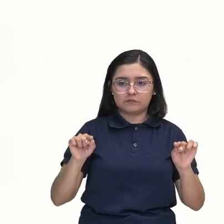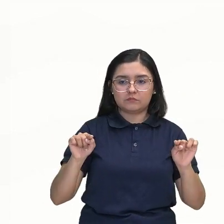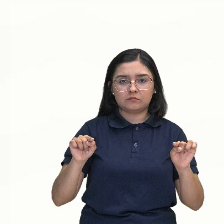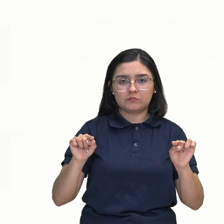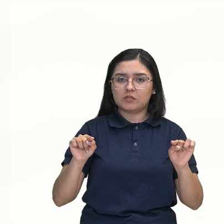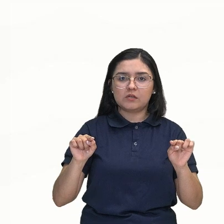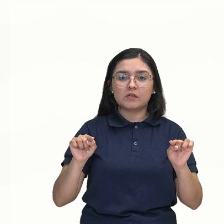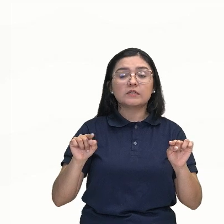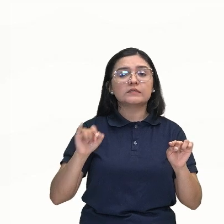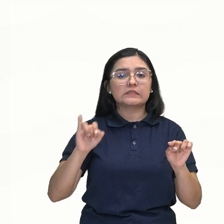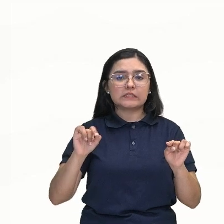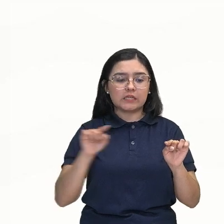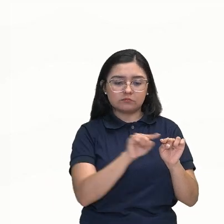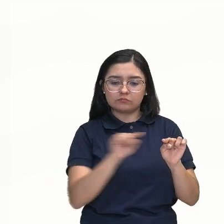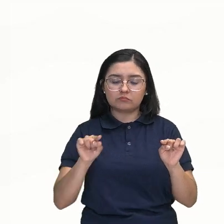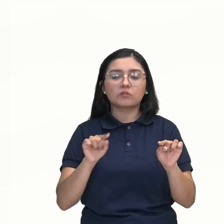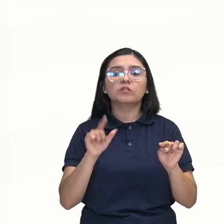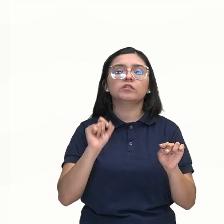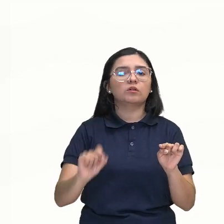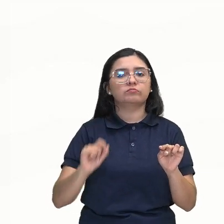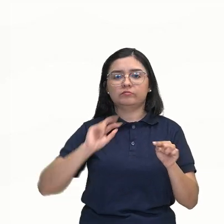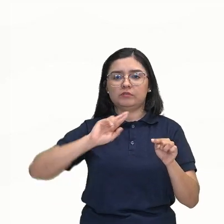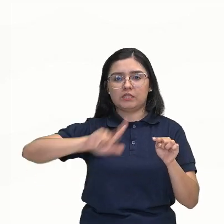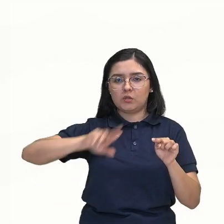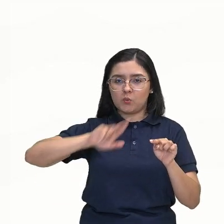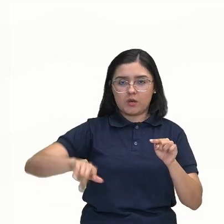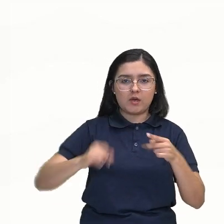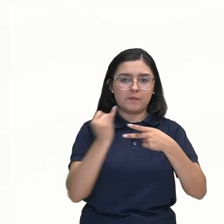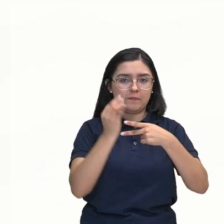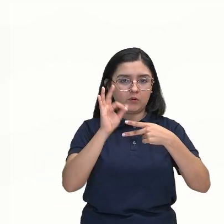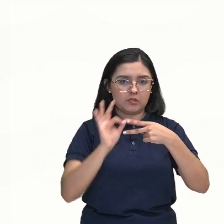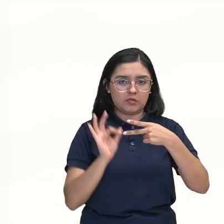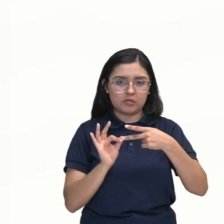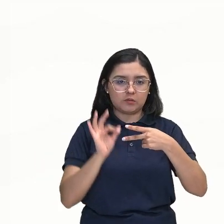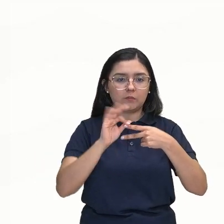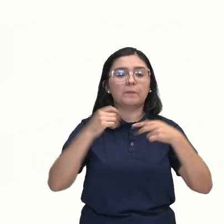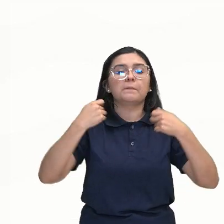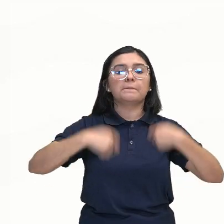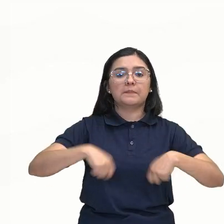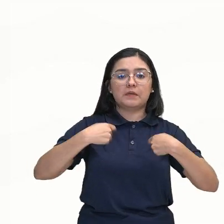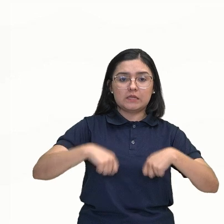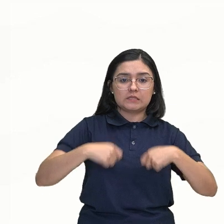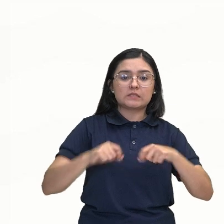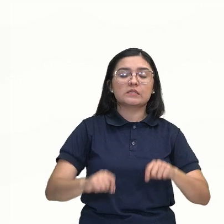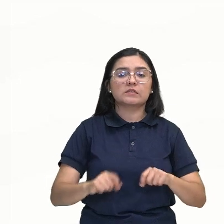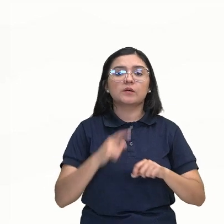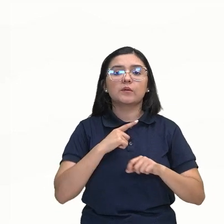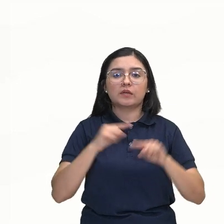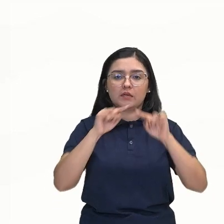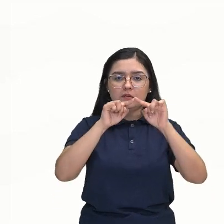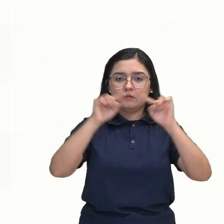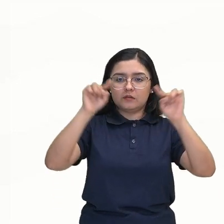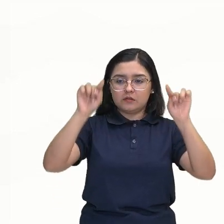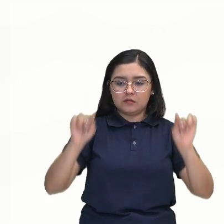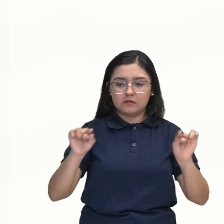fechar, ok? Se ela não fechar, não é polígono,